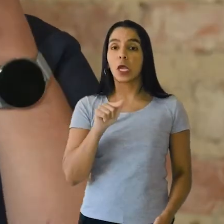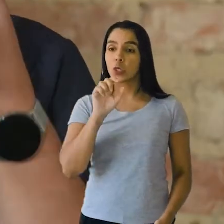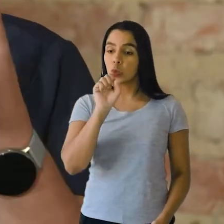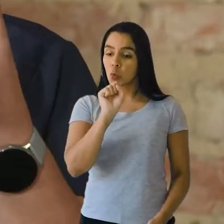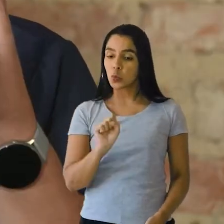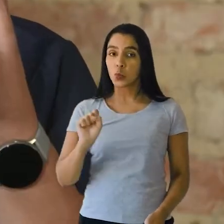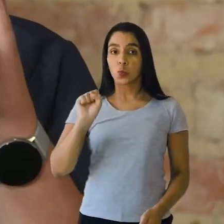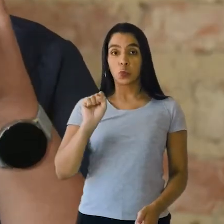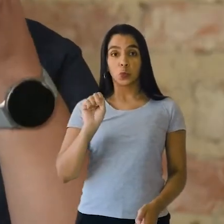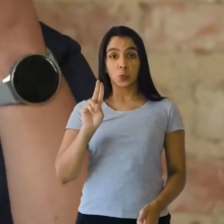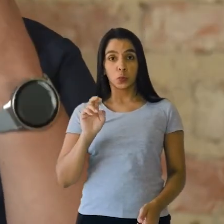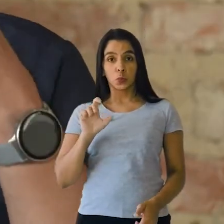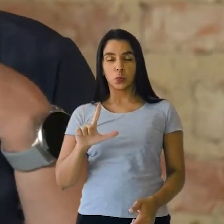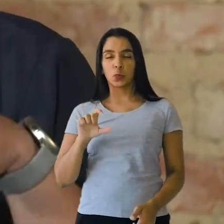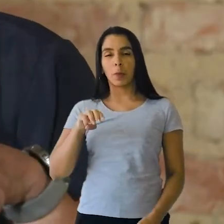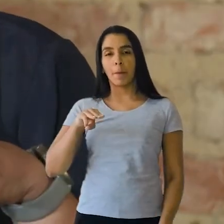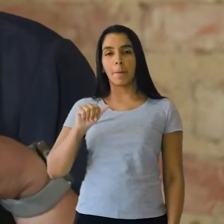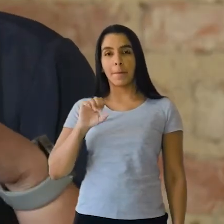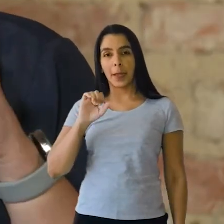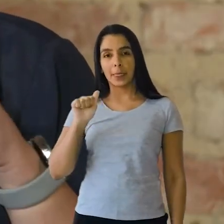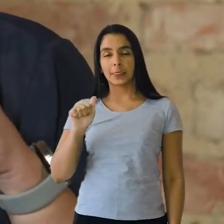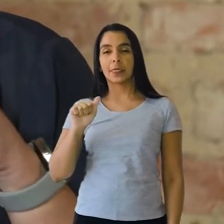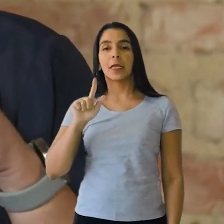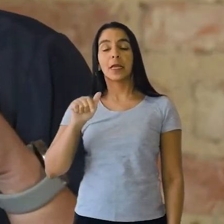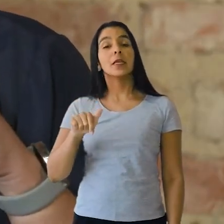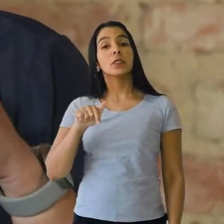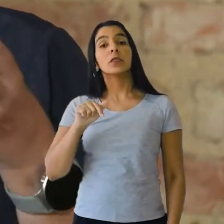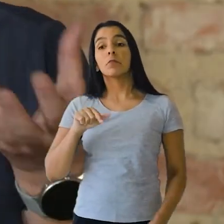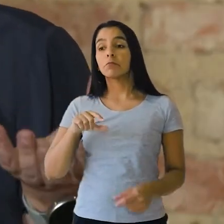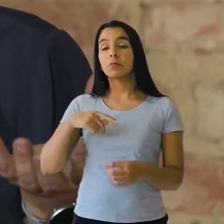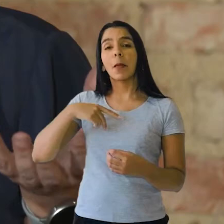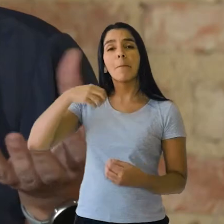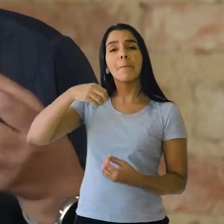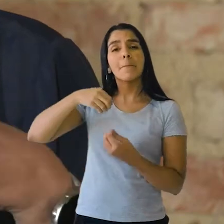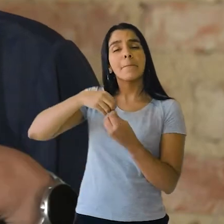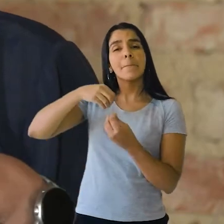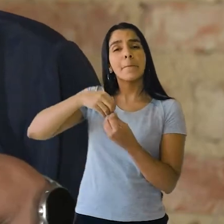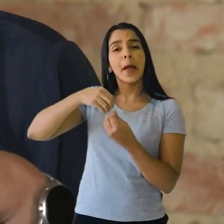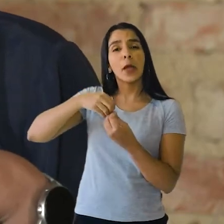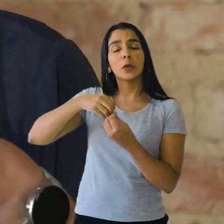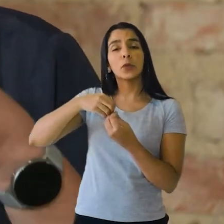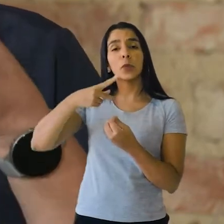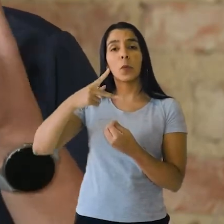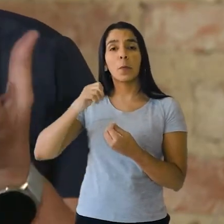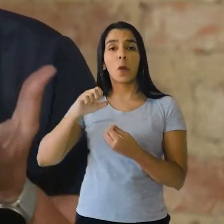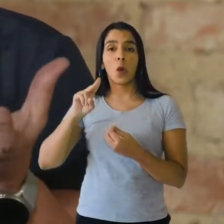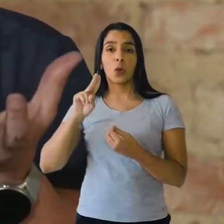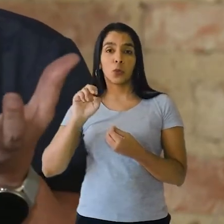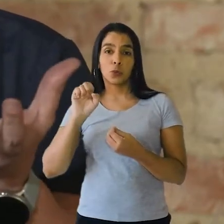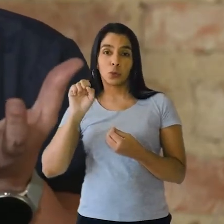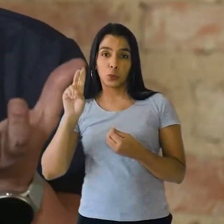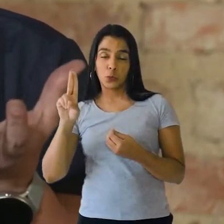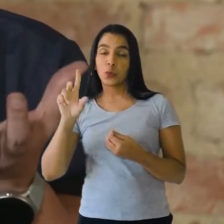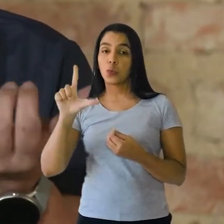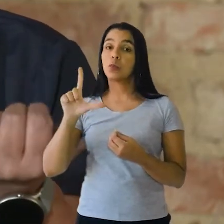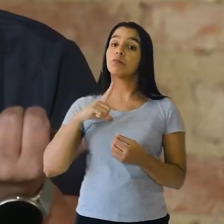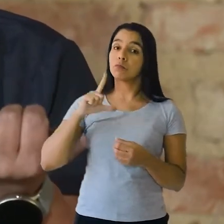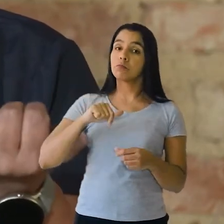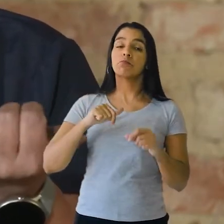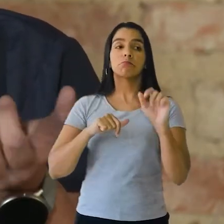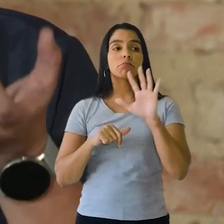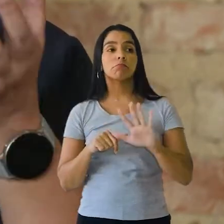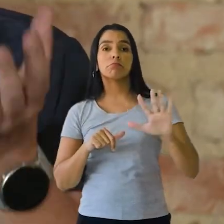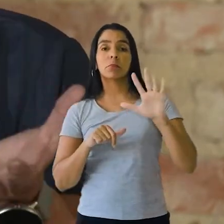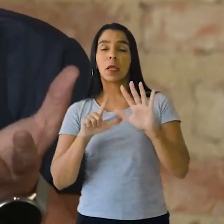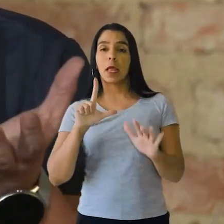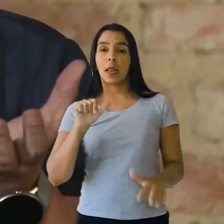que o posicionamento da porção sul dessa massa continental, que a gente conhece como Gondwana, ele se aproxima muito ao Polo